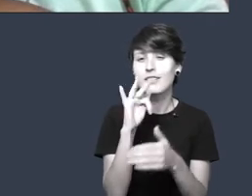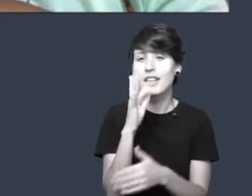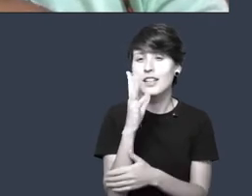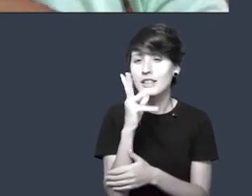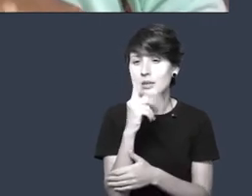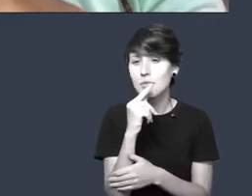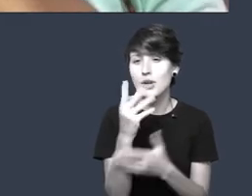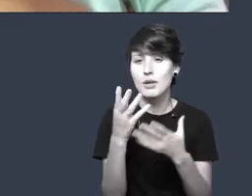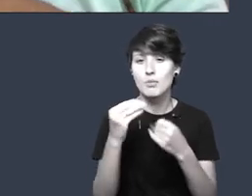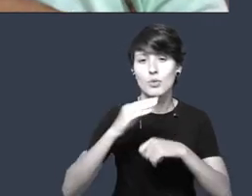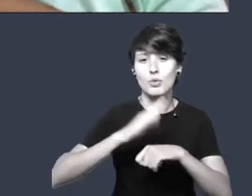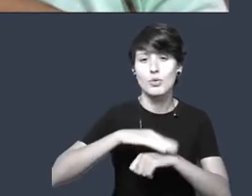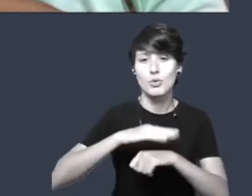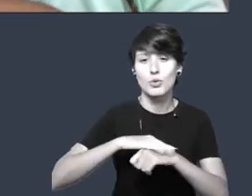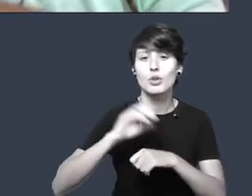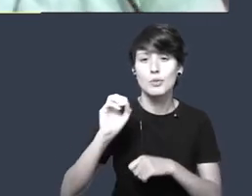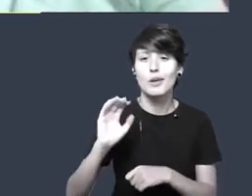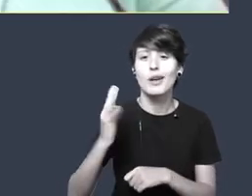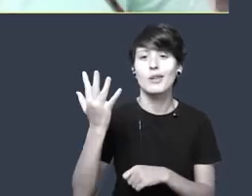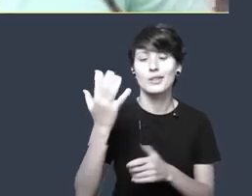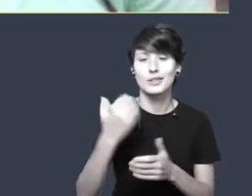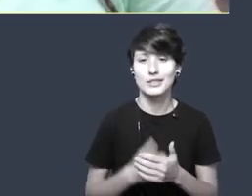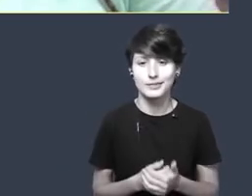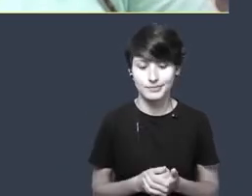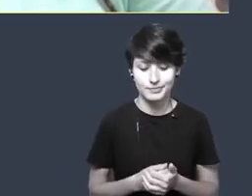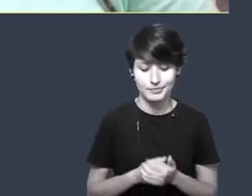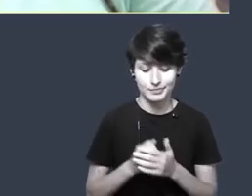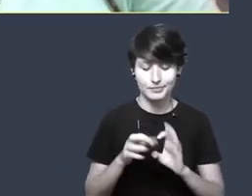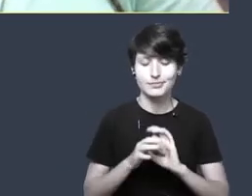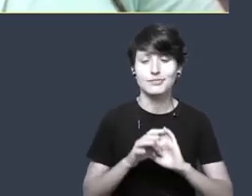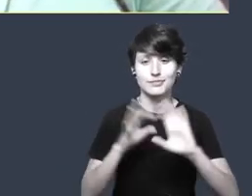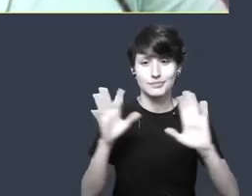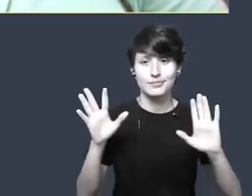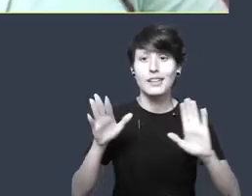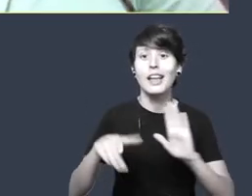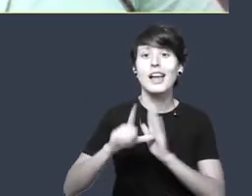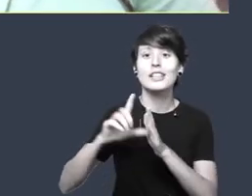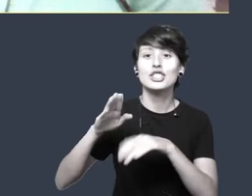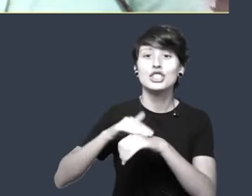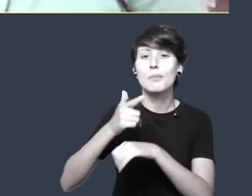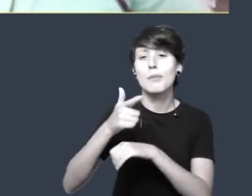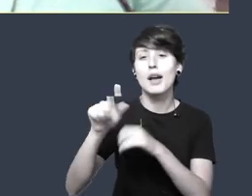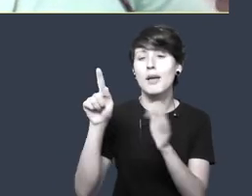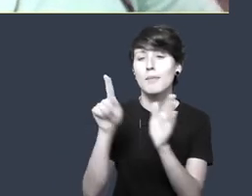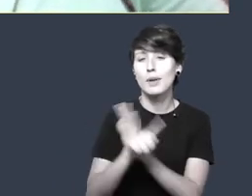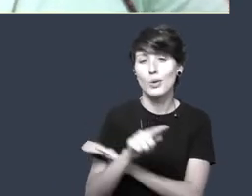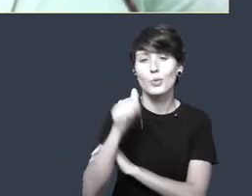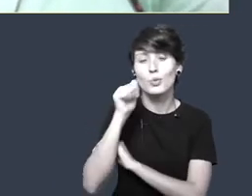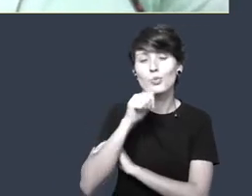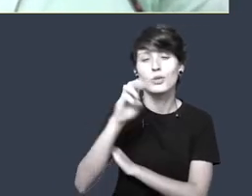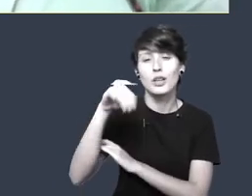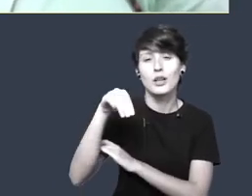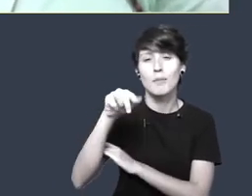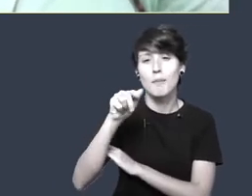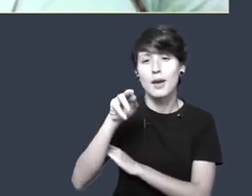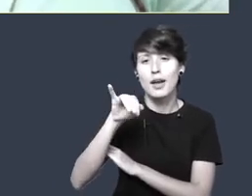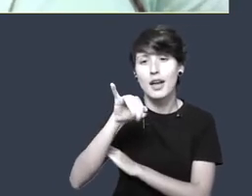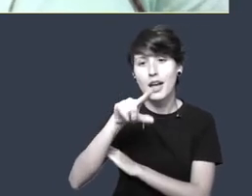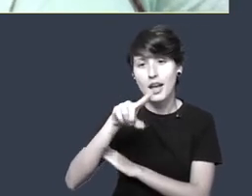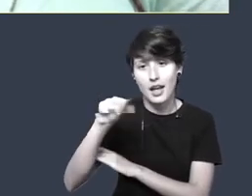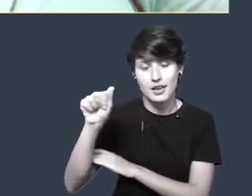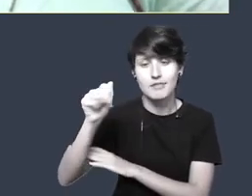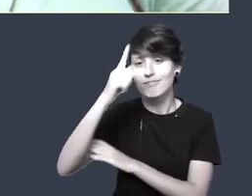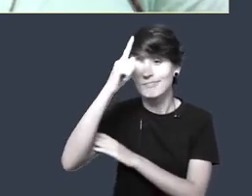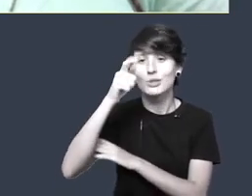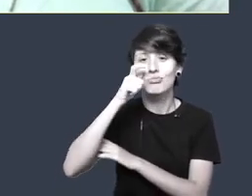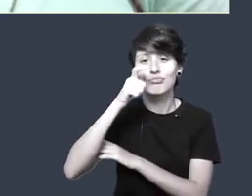acontecer. Só conectando, antes de chamar a pergunta da Marília, que é da galera que está assistindo,